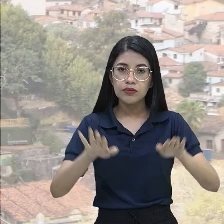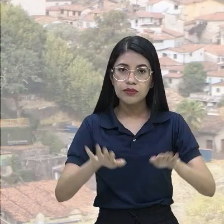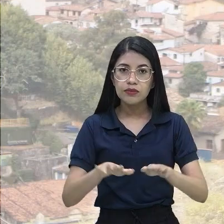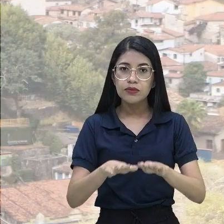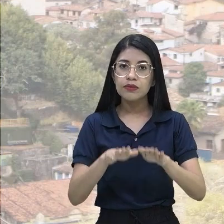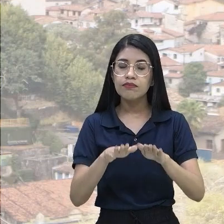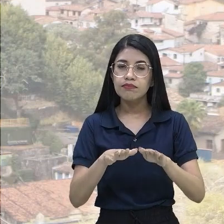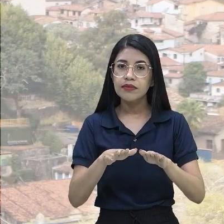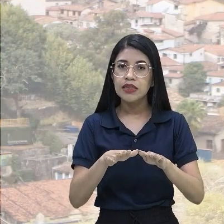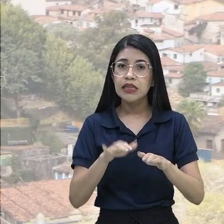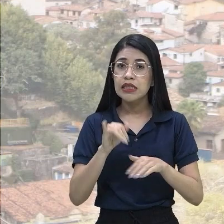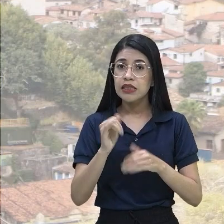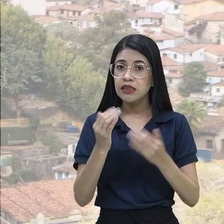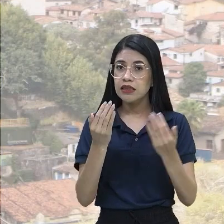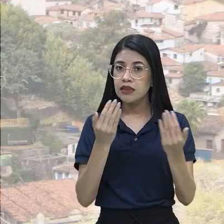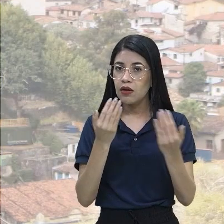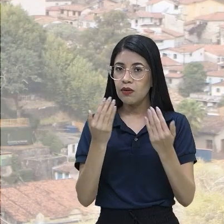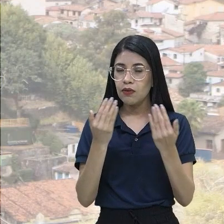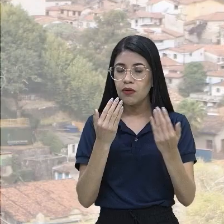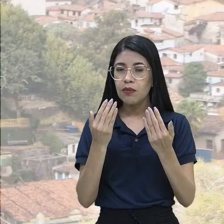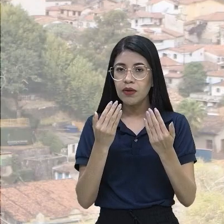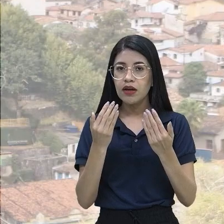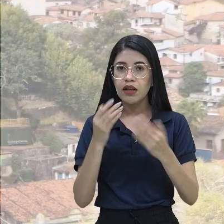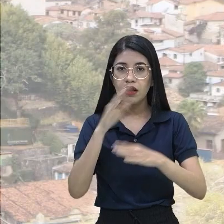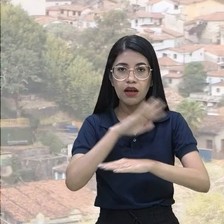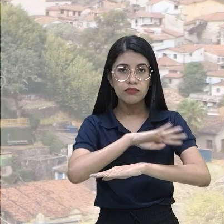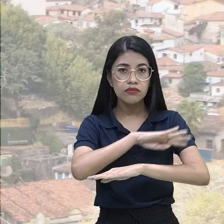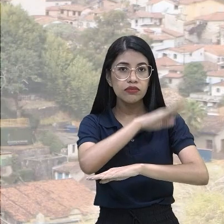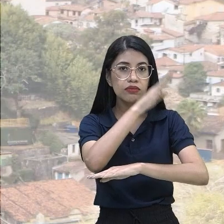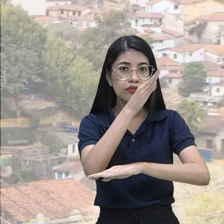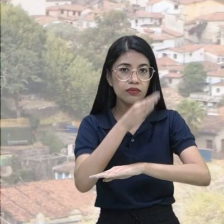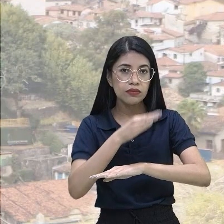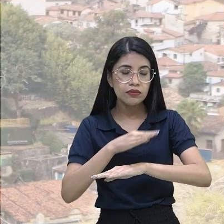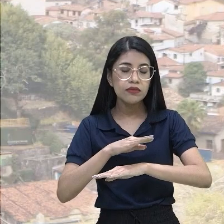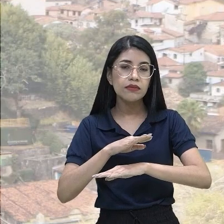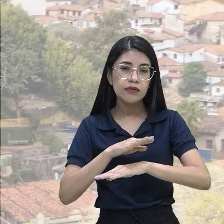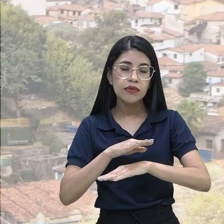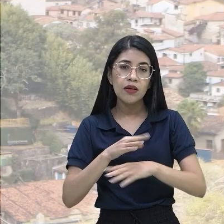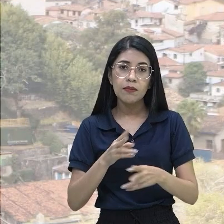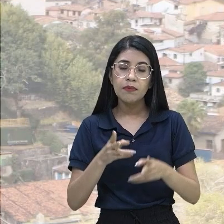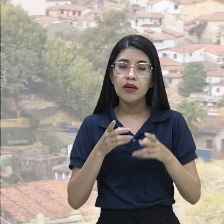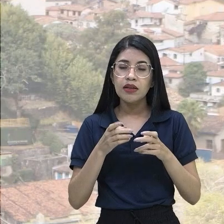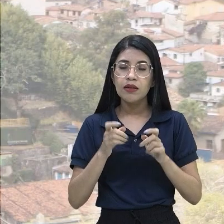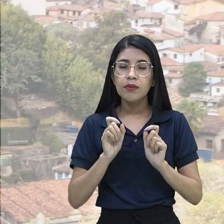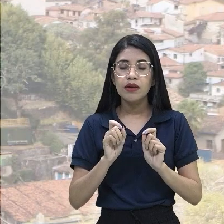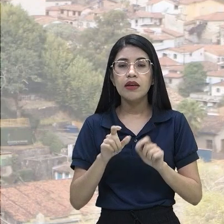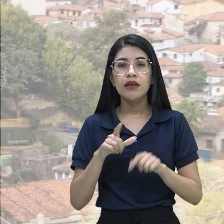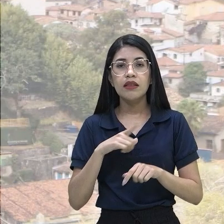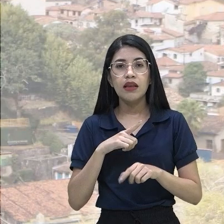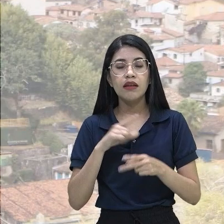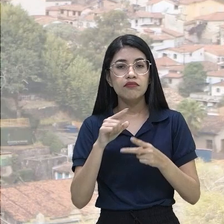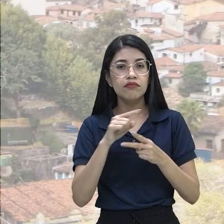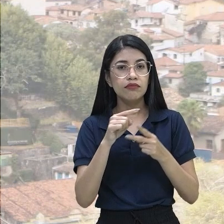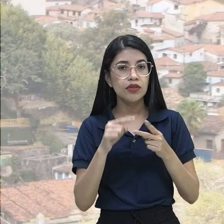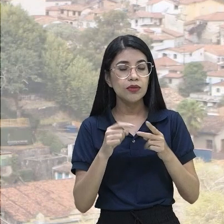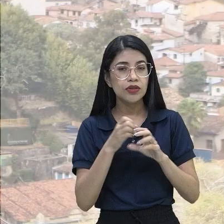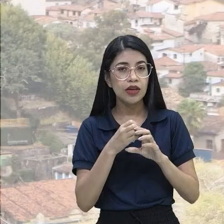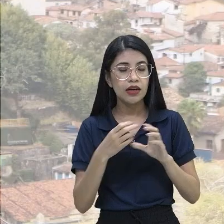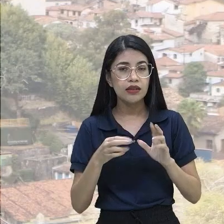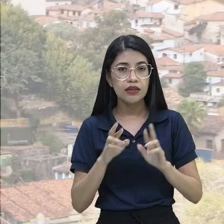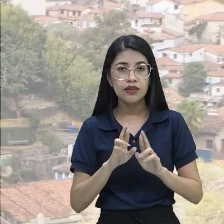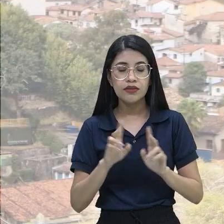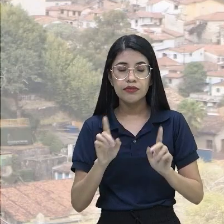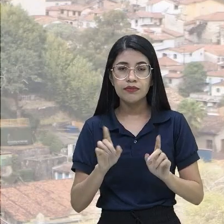Se a gente for comparar com a serra. Então, olha só, né? Então, aí tem duas características,